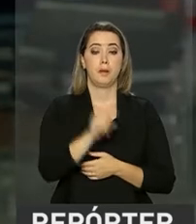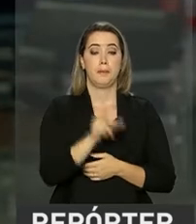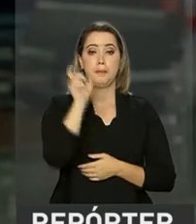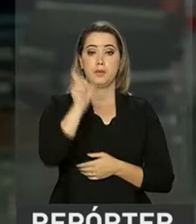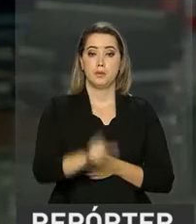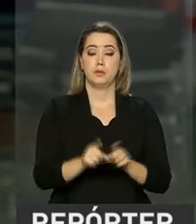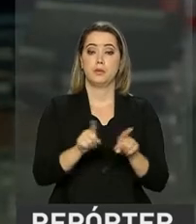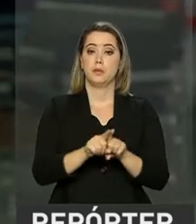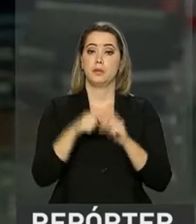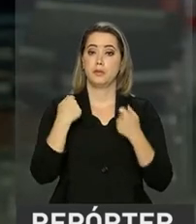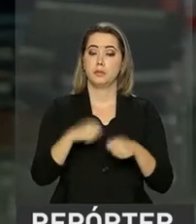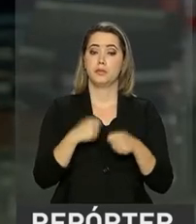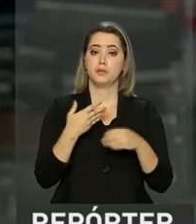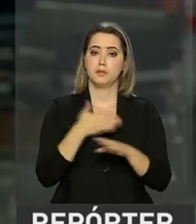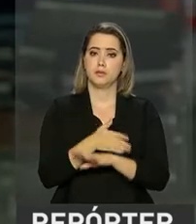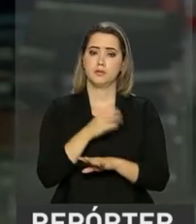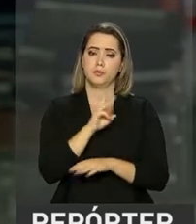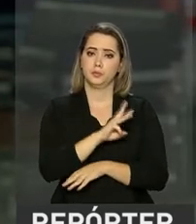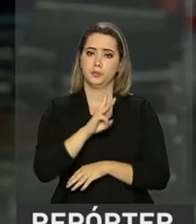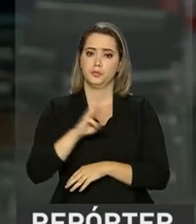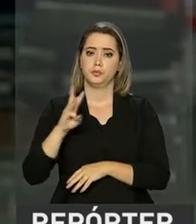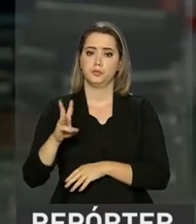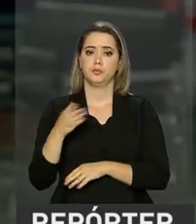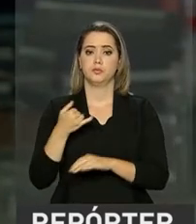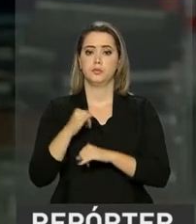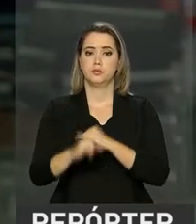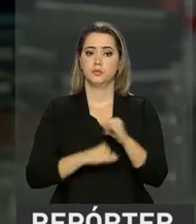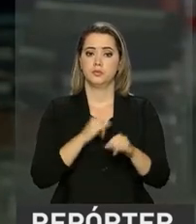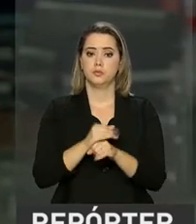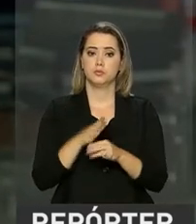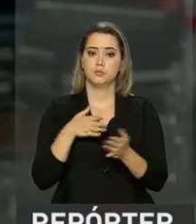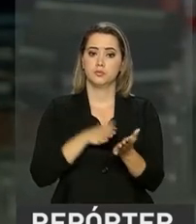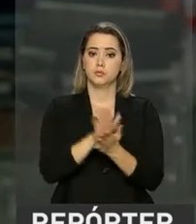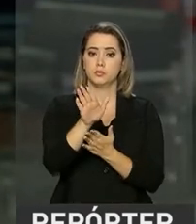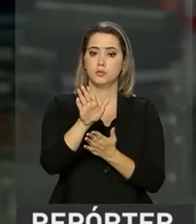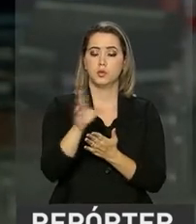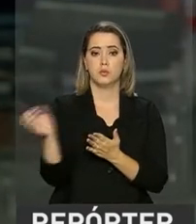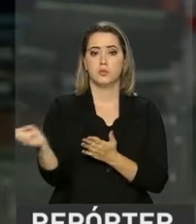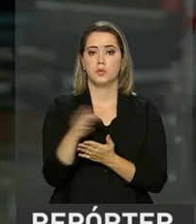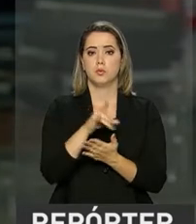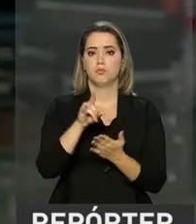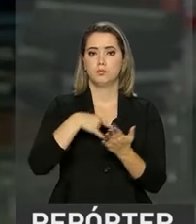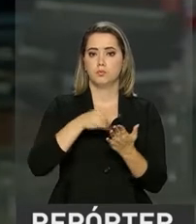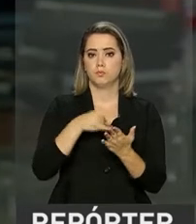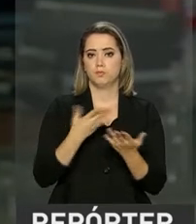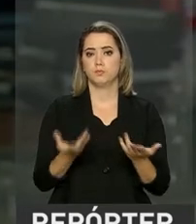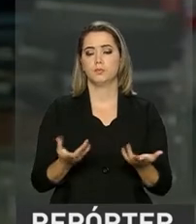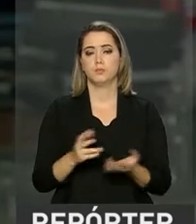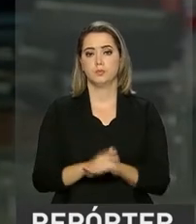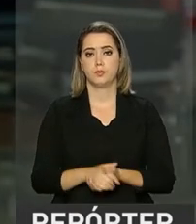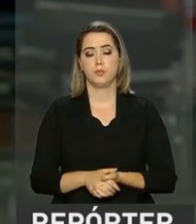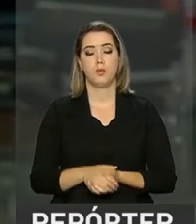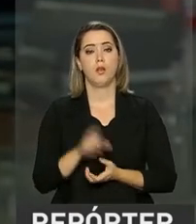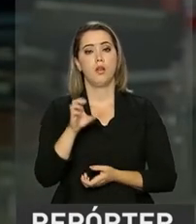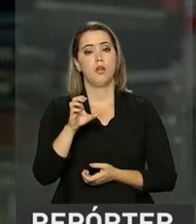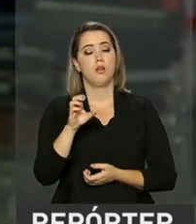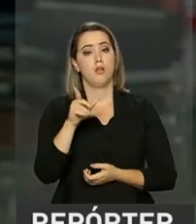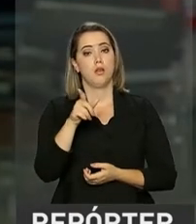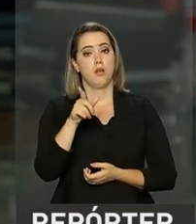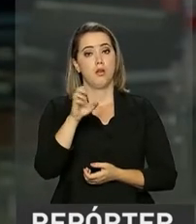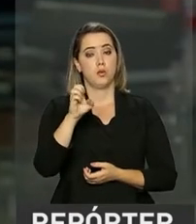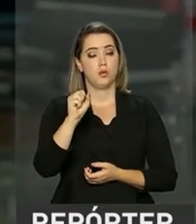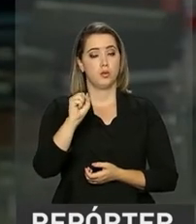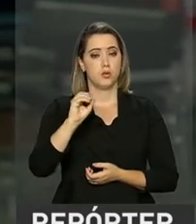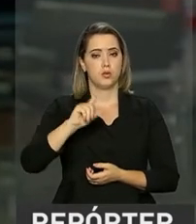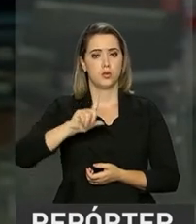também terá de entrar no site do e social na internet e imprimir uma nova guia hagah guia do e social reúne no